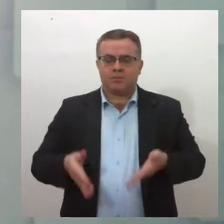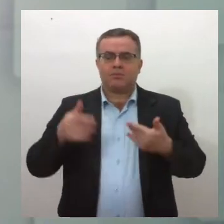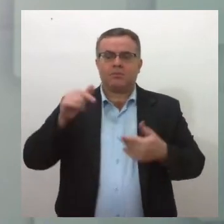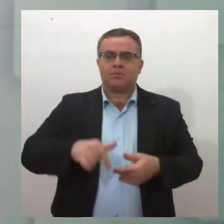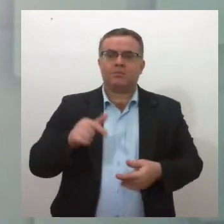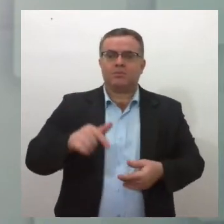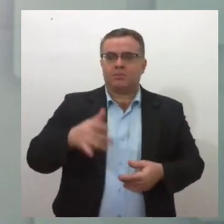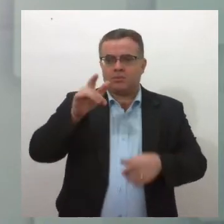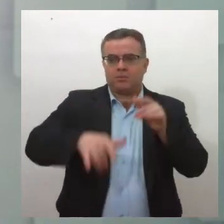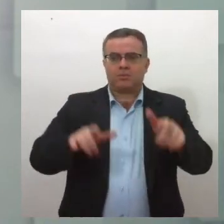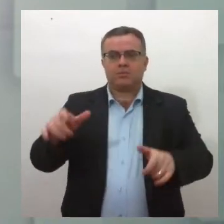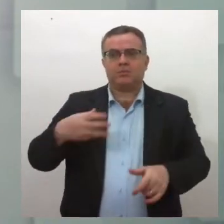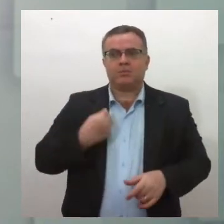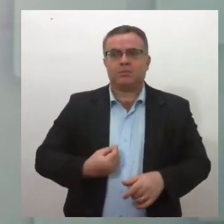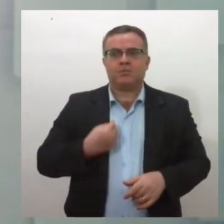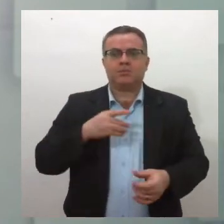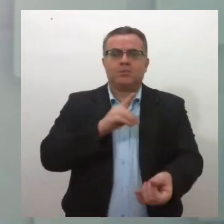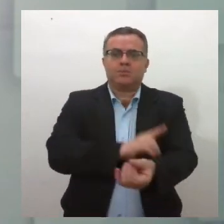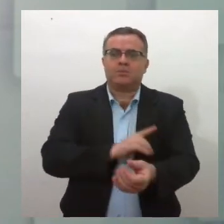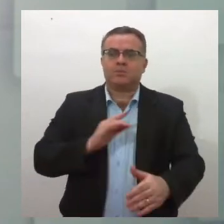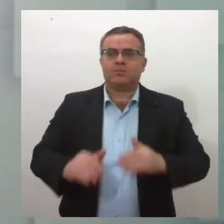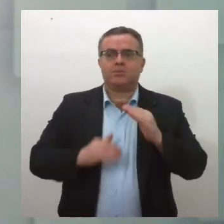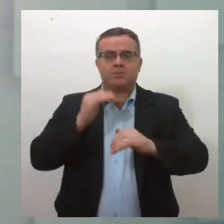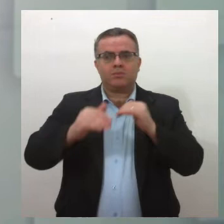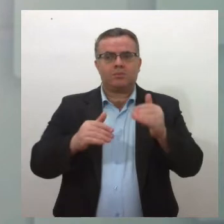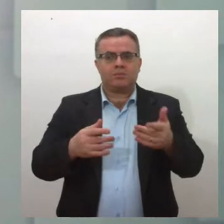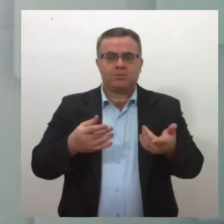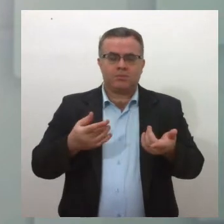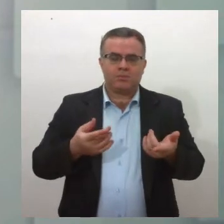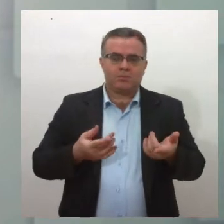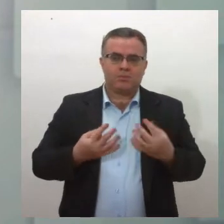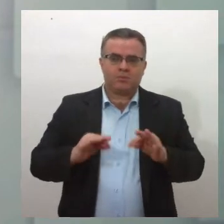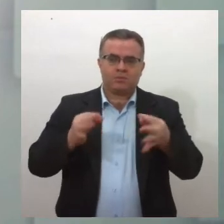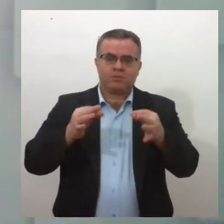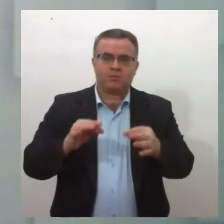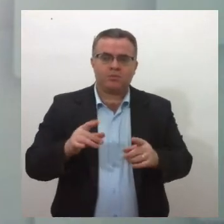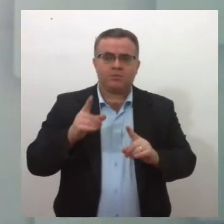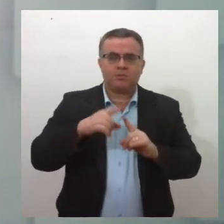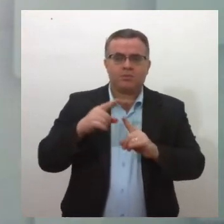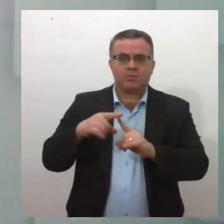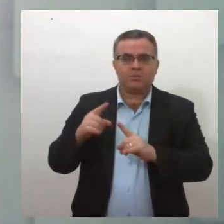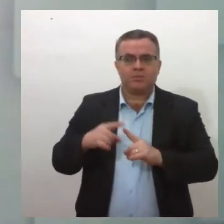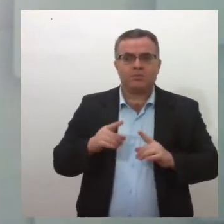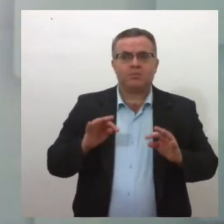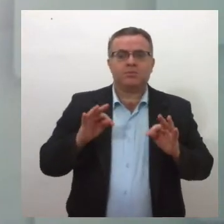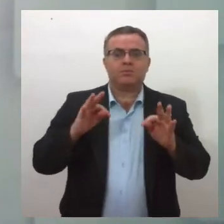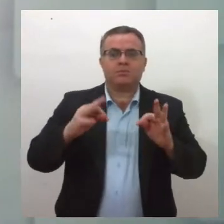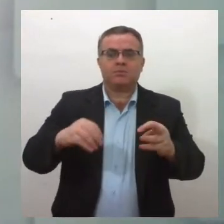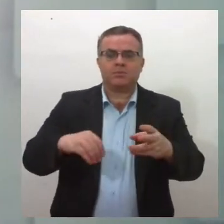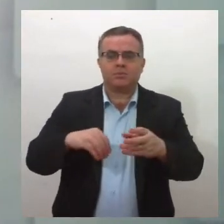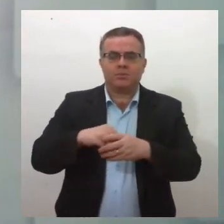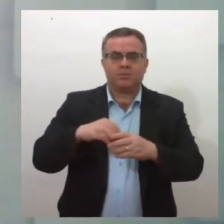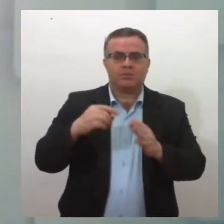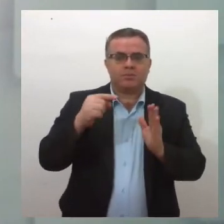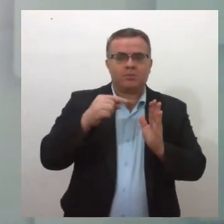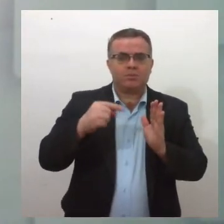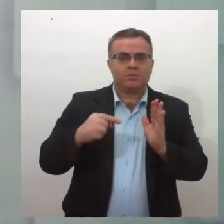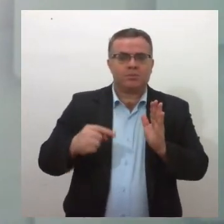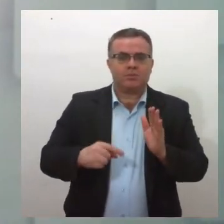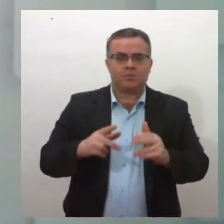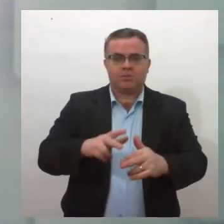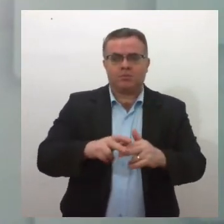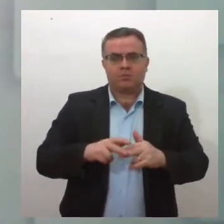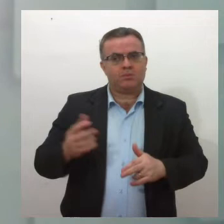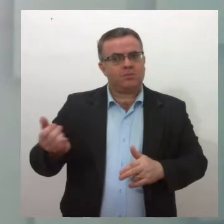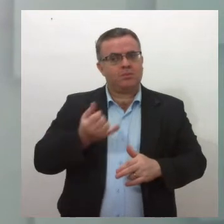têm diabetes. E, claro, os avanços tecnológicos, os tipos de diabetes, tudo isso é destaque nessa matéria. Então, vale a